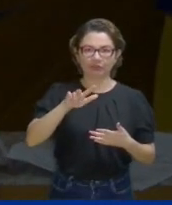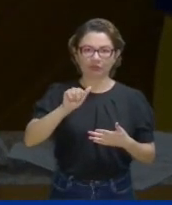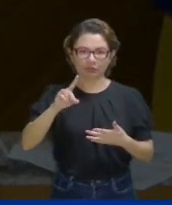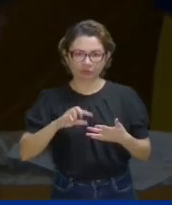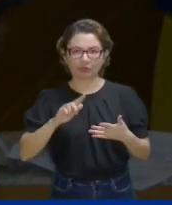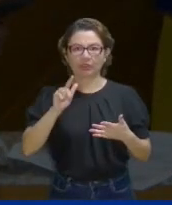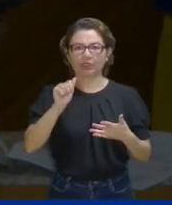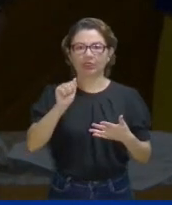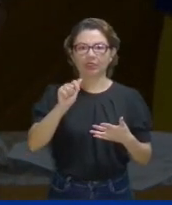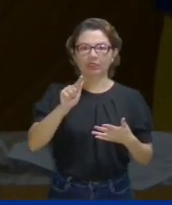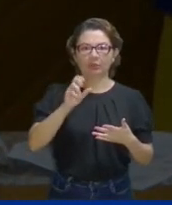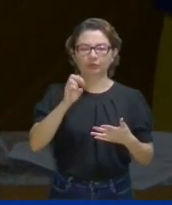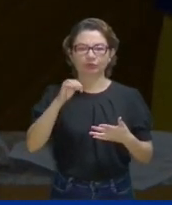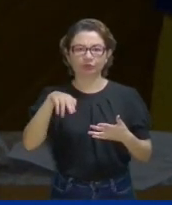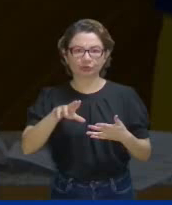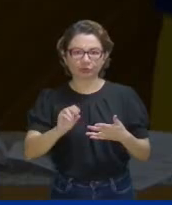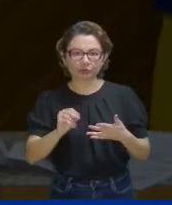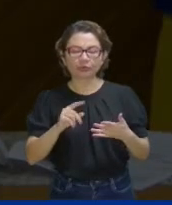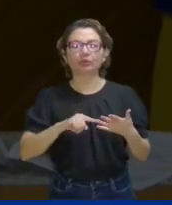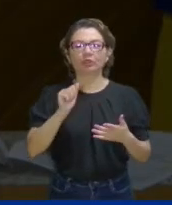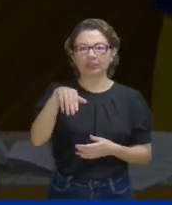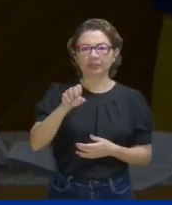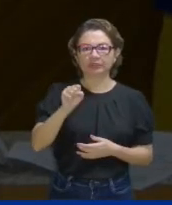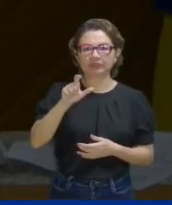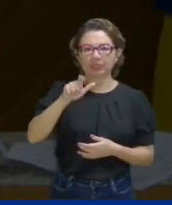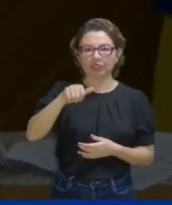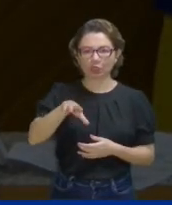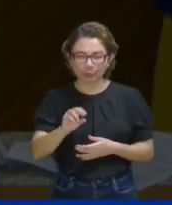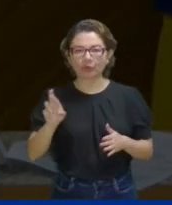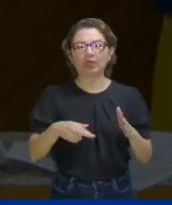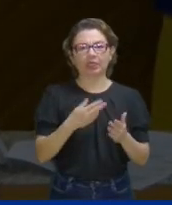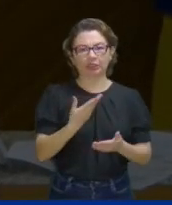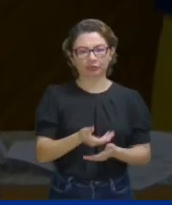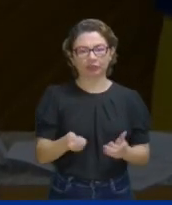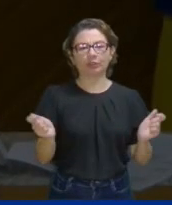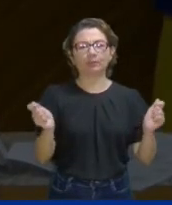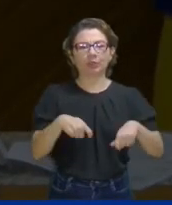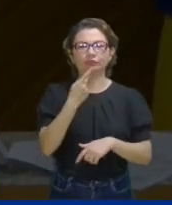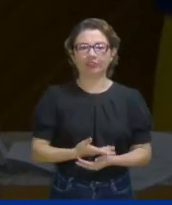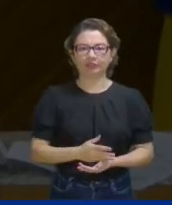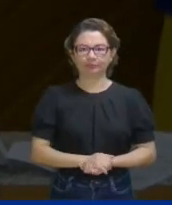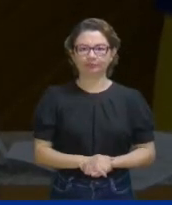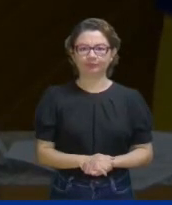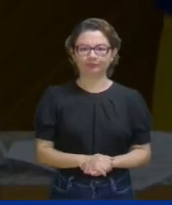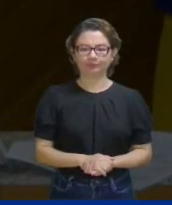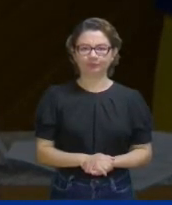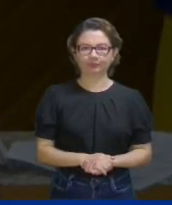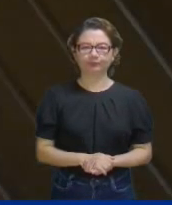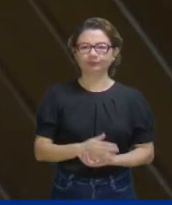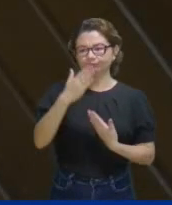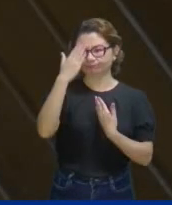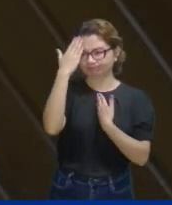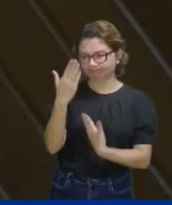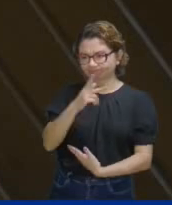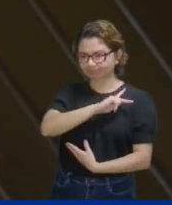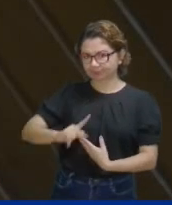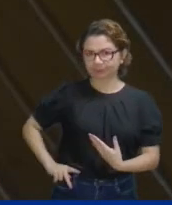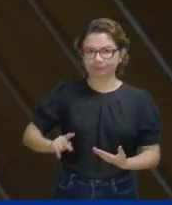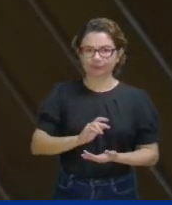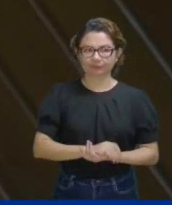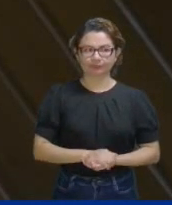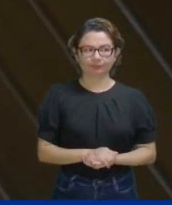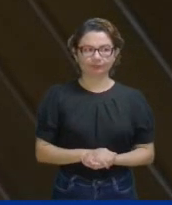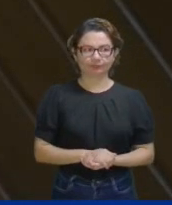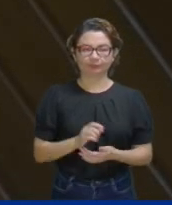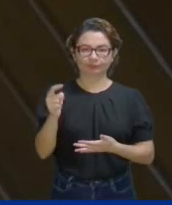Valente, Agostinho Silvério e Anselmo Gonçalves. A relatora Permanece o está foco com a no palavra. desembargador Carmo Antônio. Obrigada, senhor presidente. Agora foco